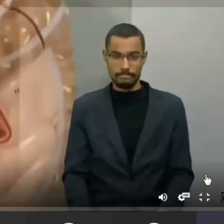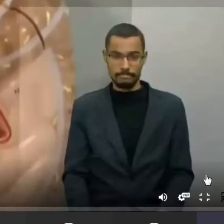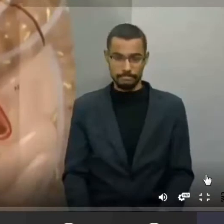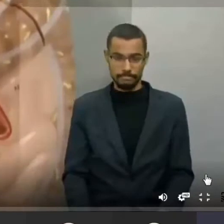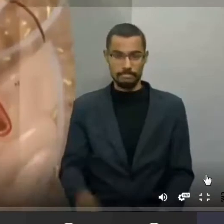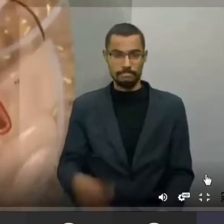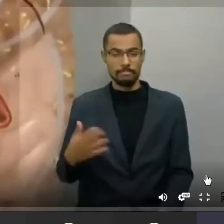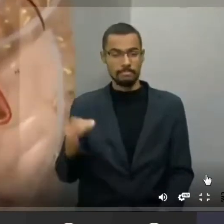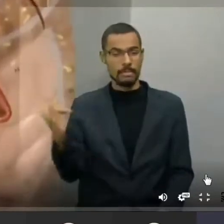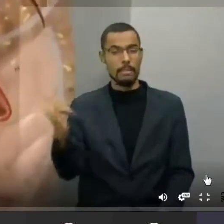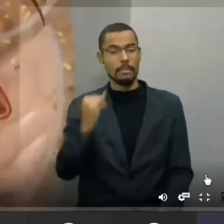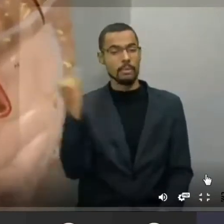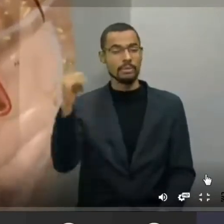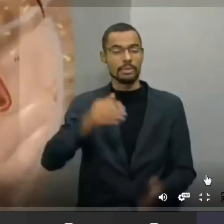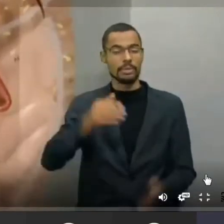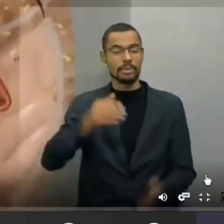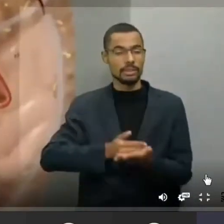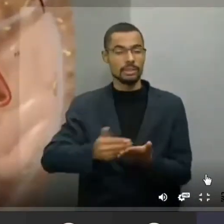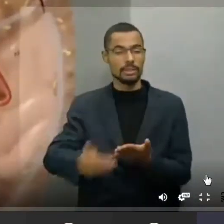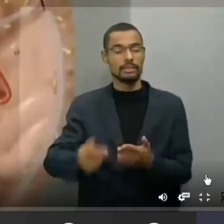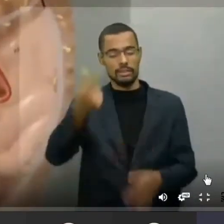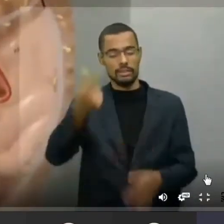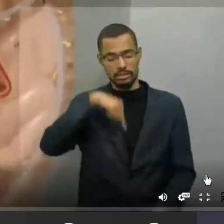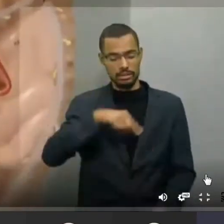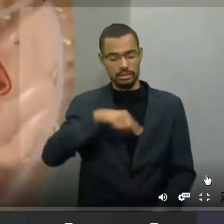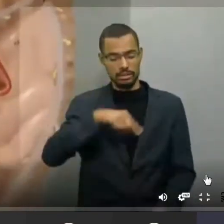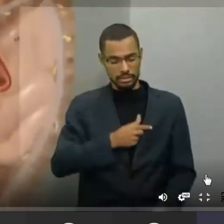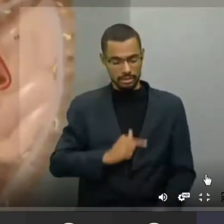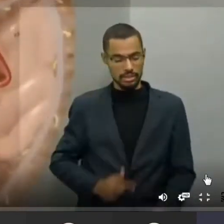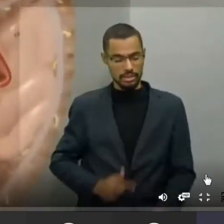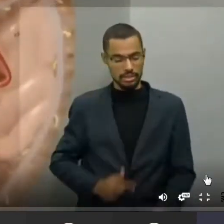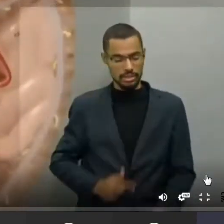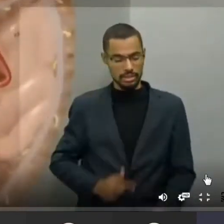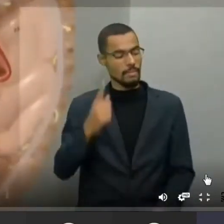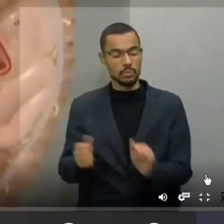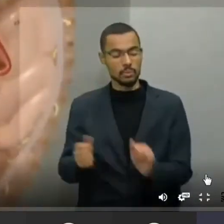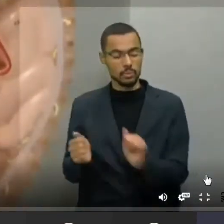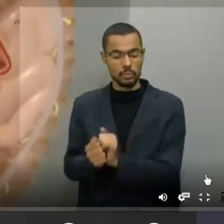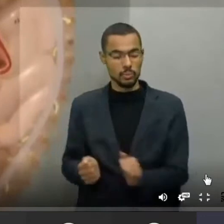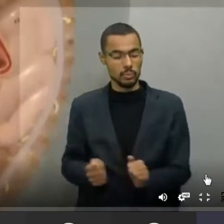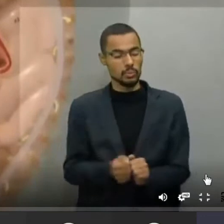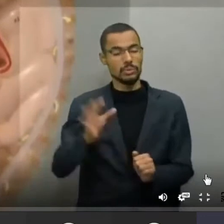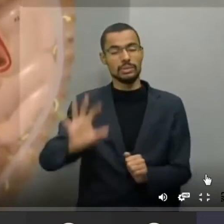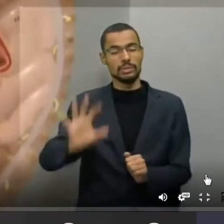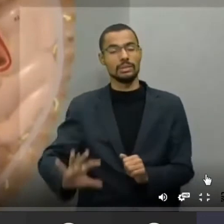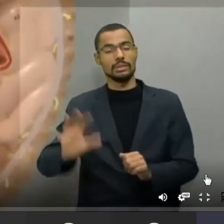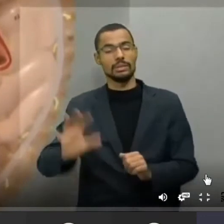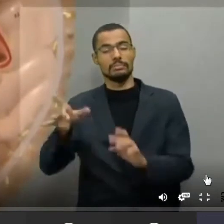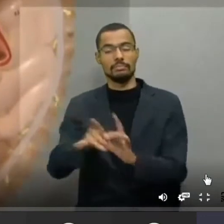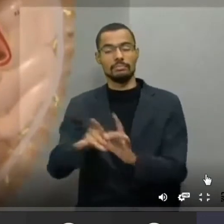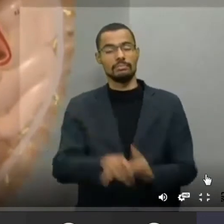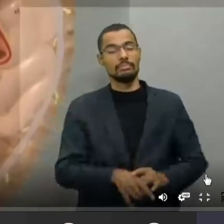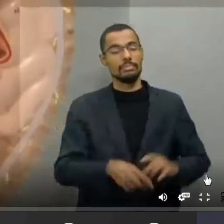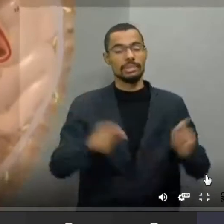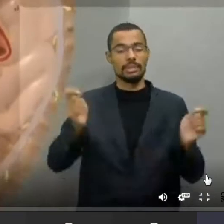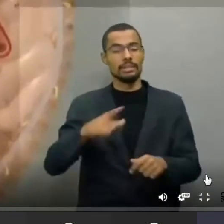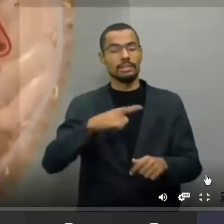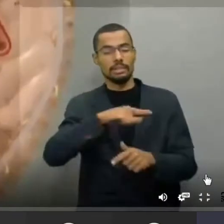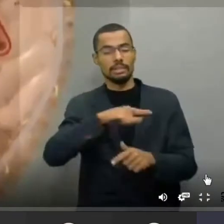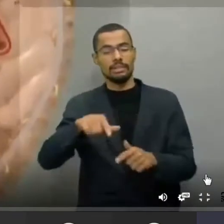Então, o duodeno é a porção inicial do intestino delgado, junto com o jejum e ilho, e esse ilho ele se conecta ali